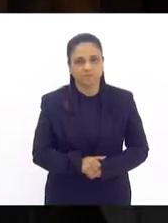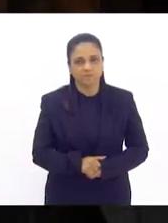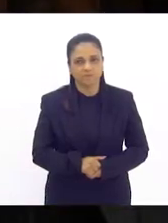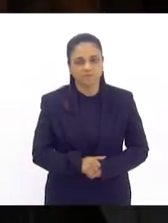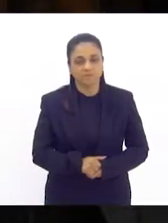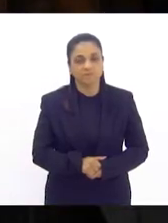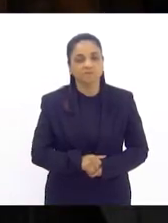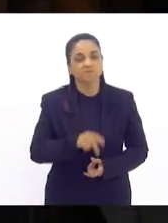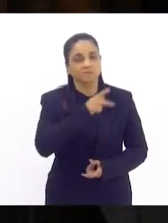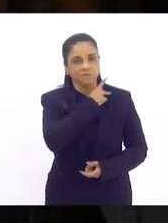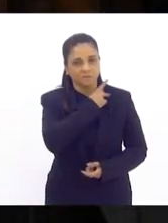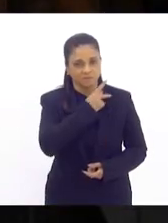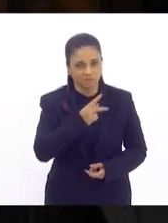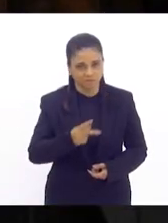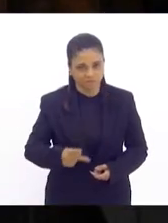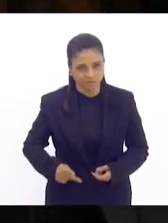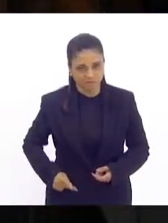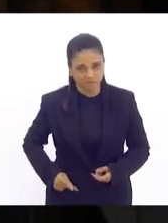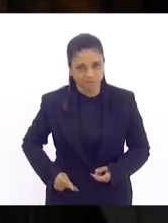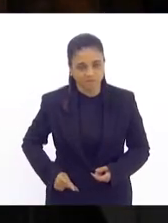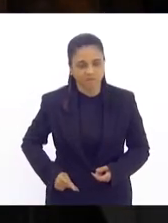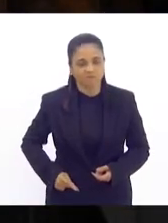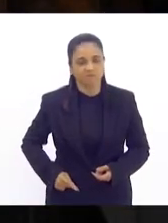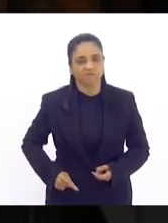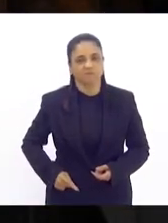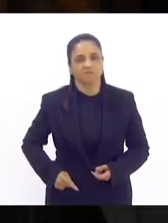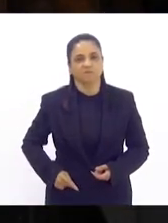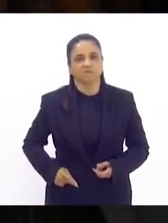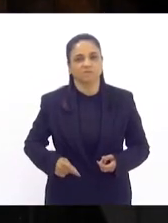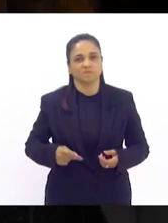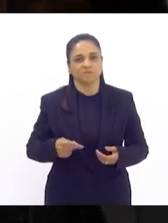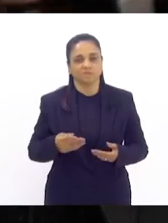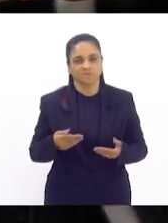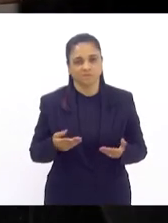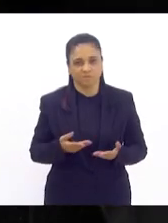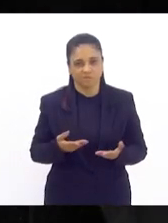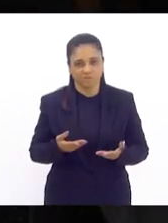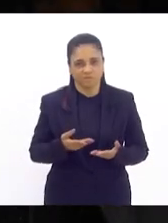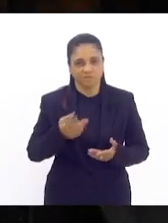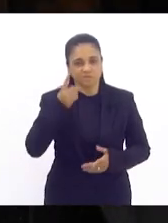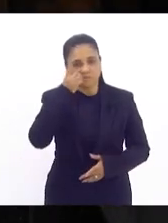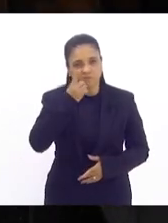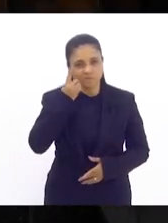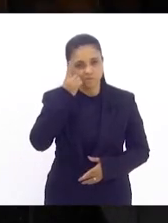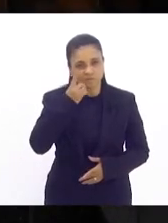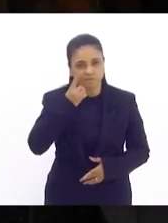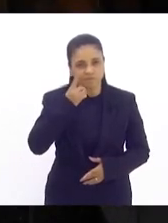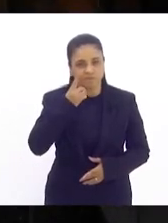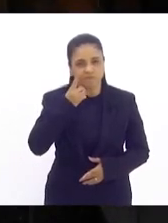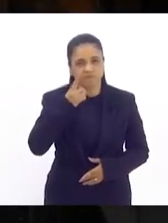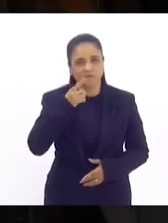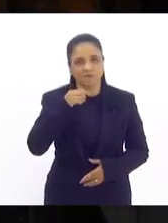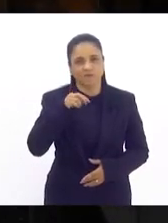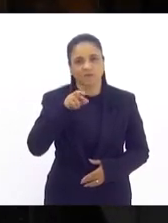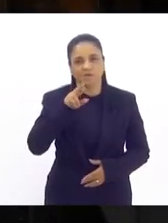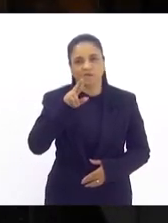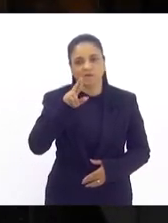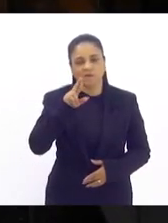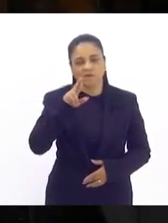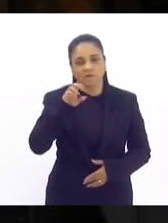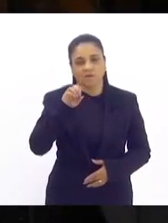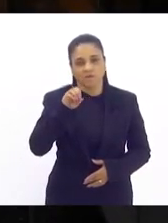senhor presidente em exercício Deputado Valdeci da